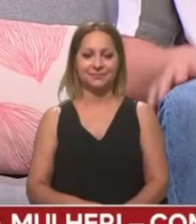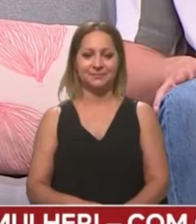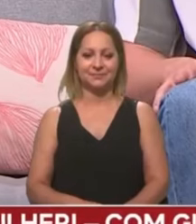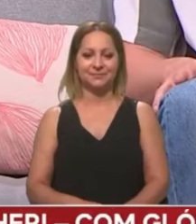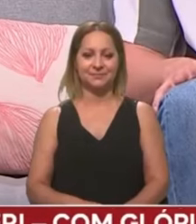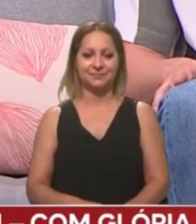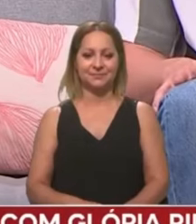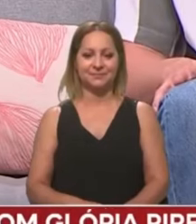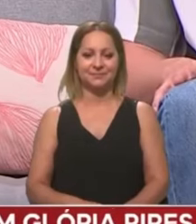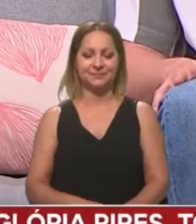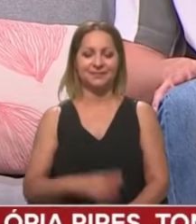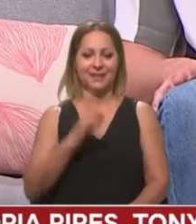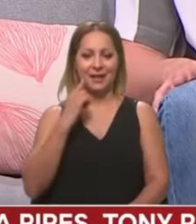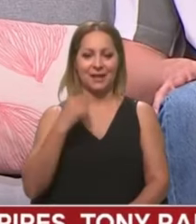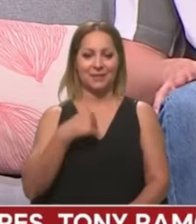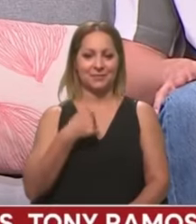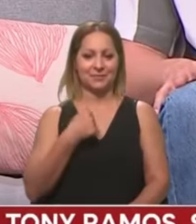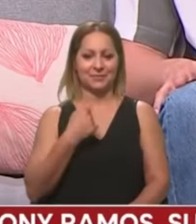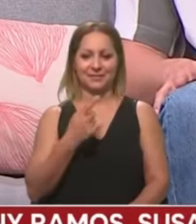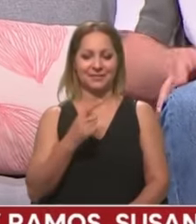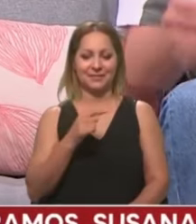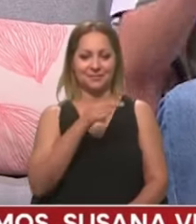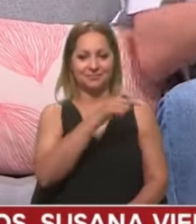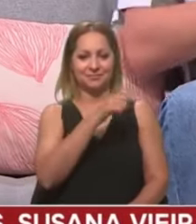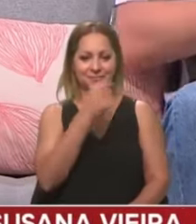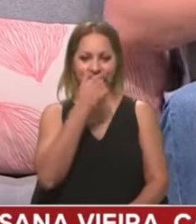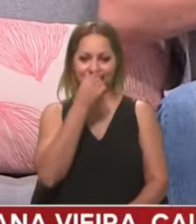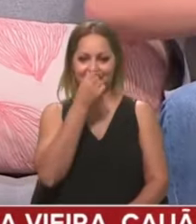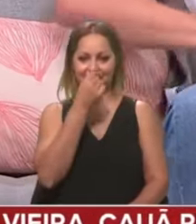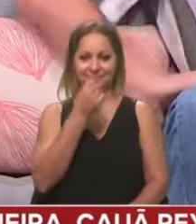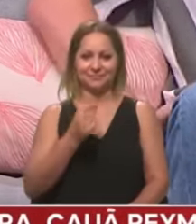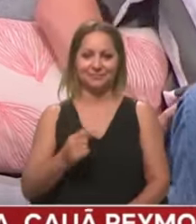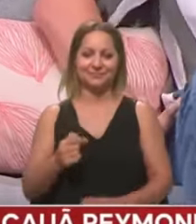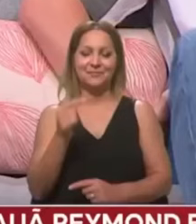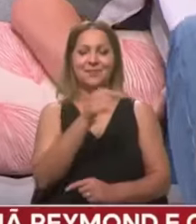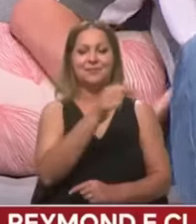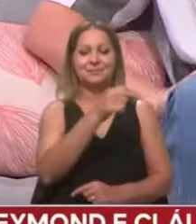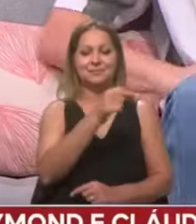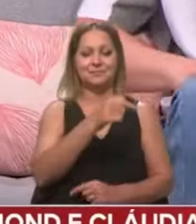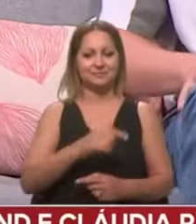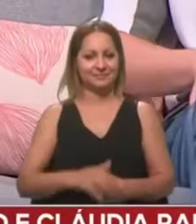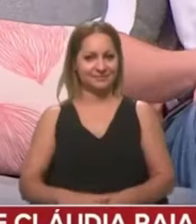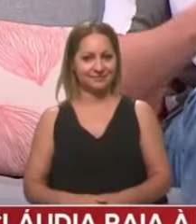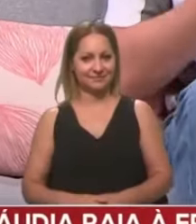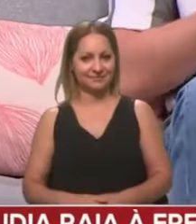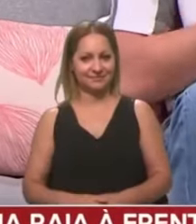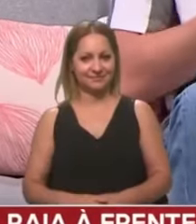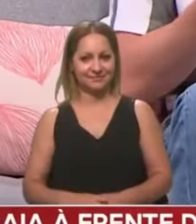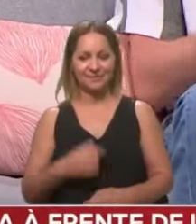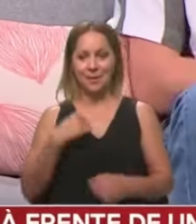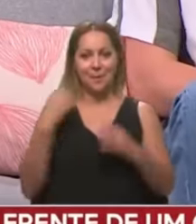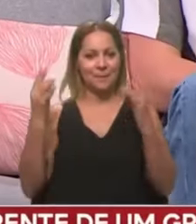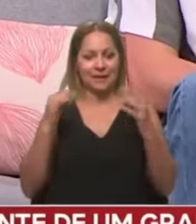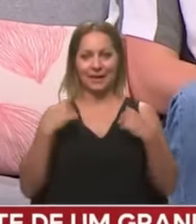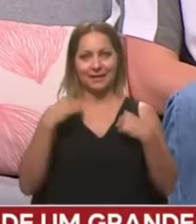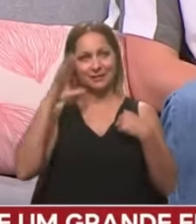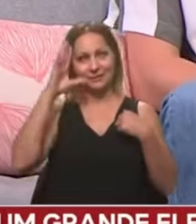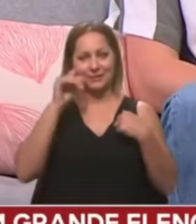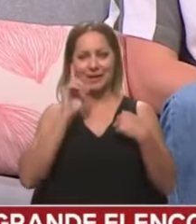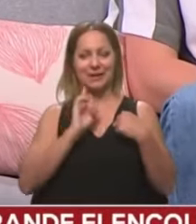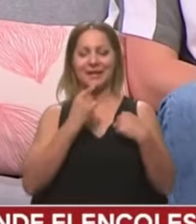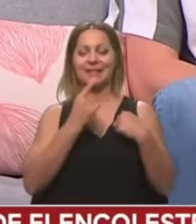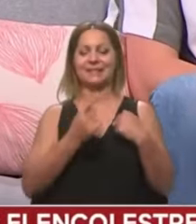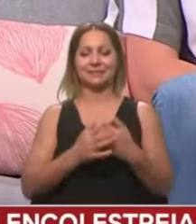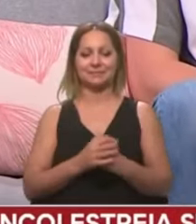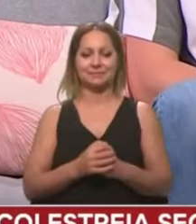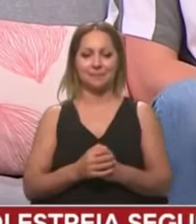A Júlia apontou para ela, não foi? Não, para ti. Não. Ah, desculpa. Não sei brincar a isto. Ok, pronto. Pronto.